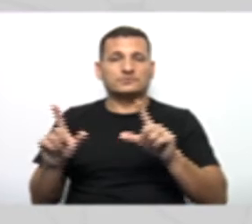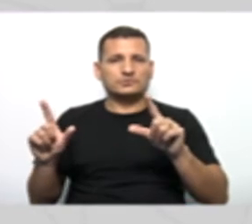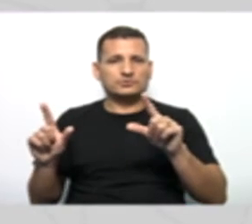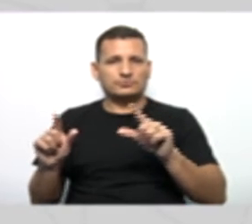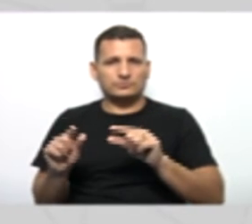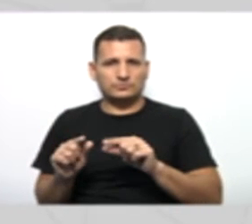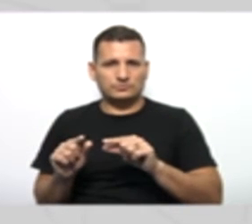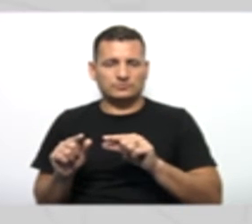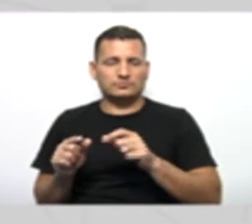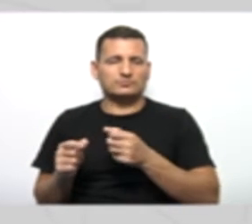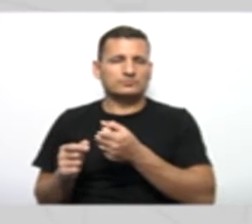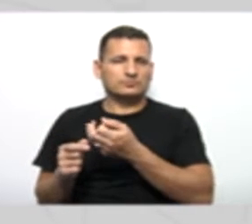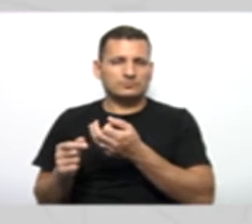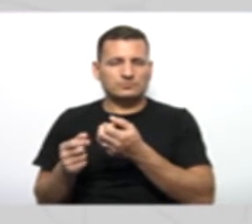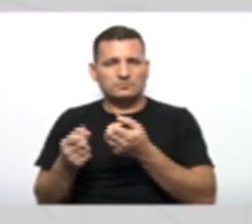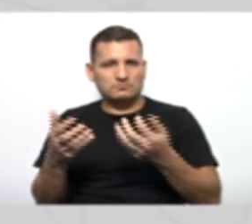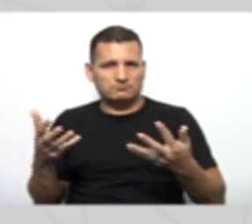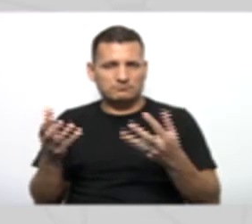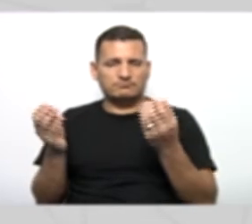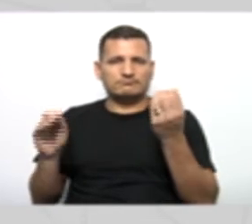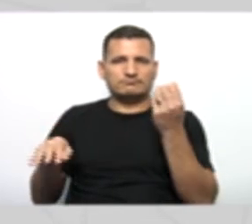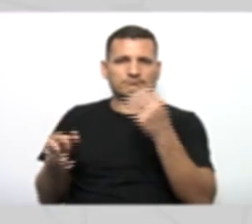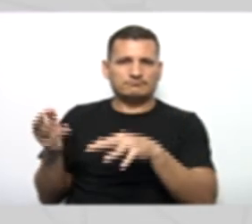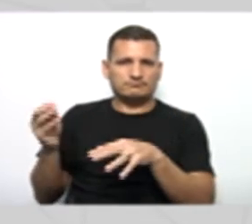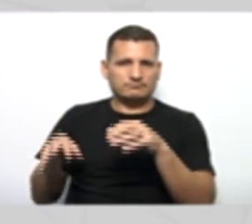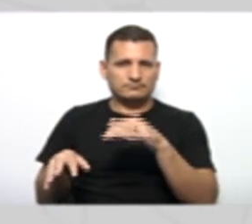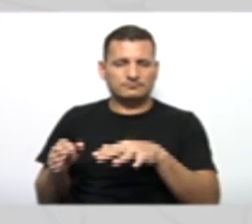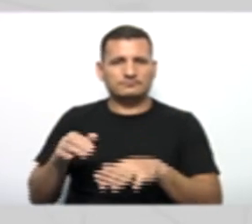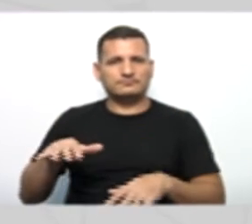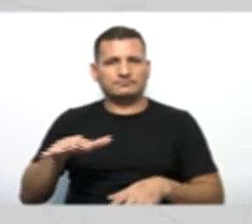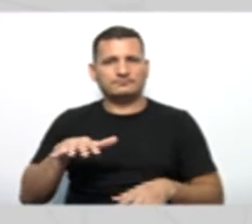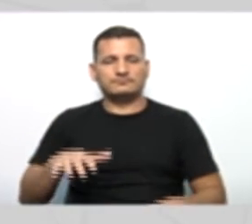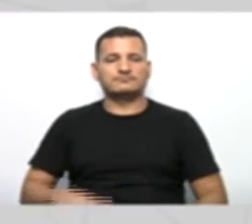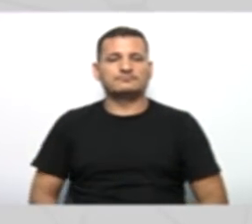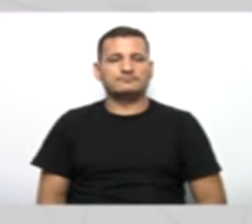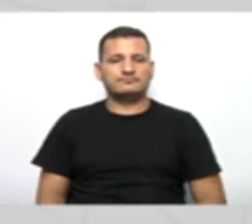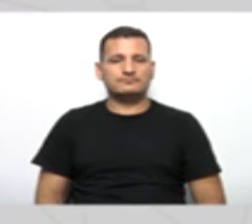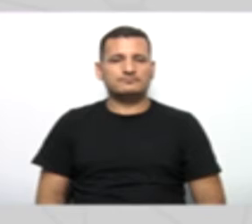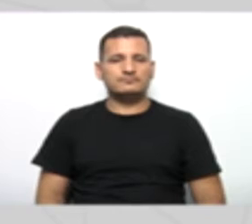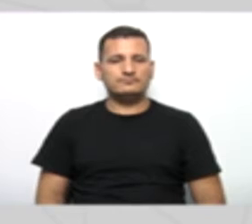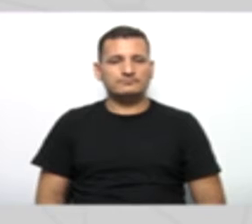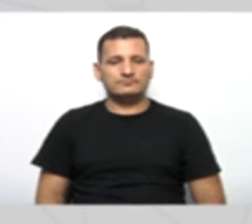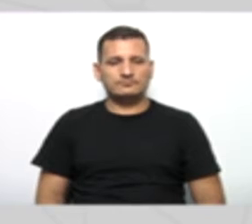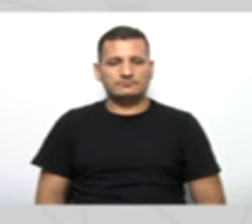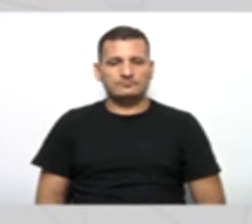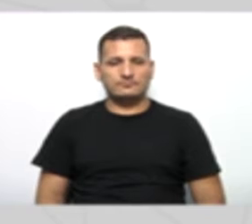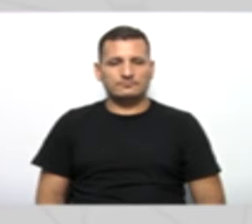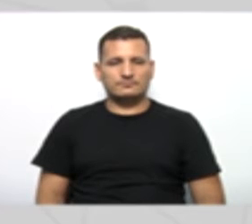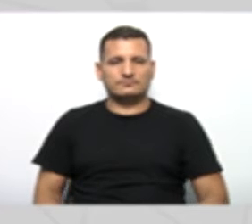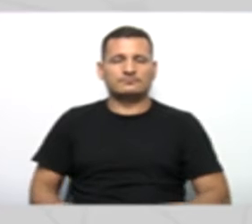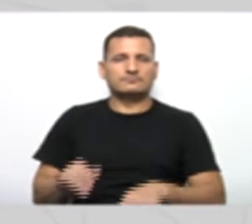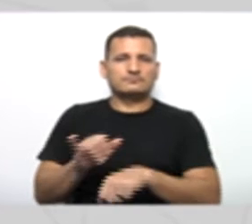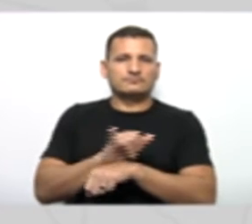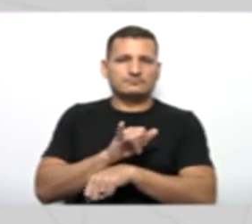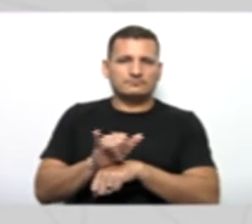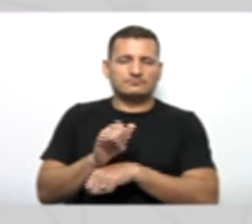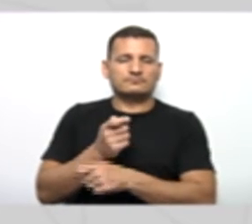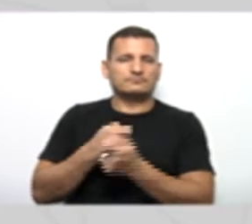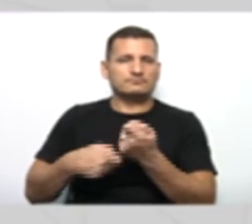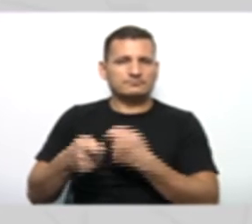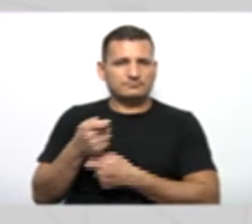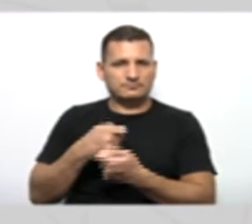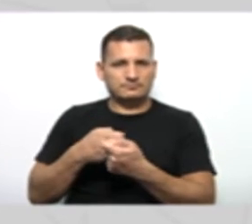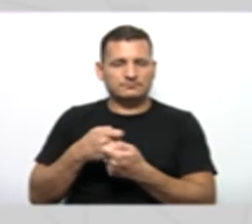a quantidade de poluente que possa ser descartado no meio ambiente. A abordagem estratégica